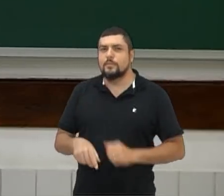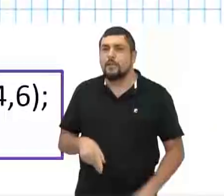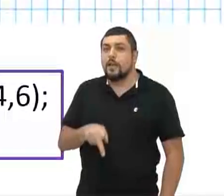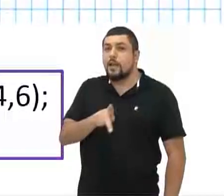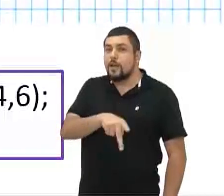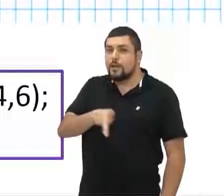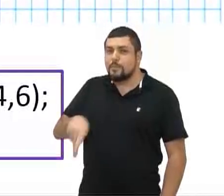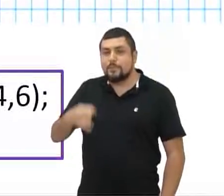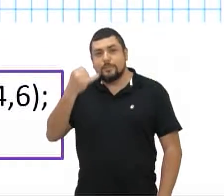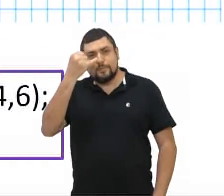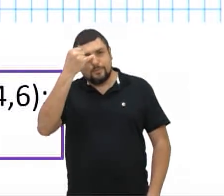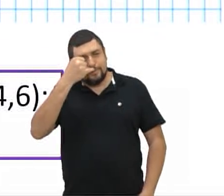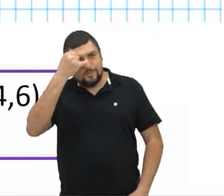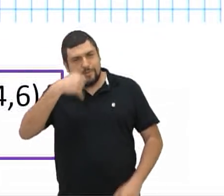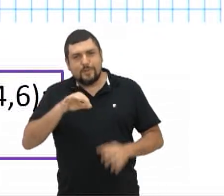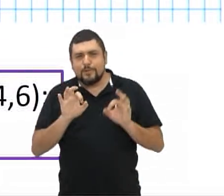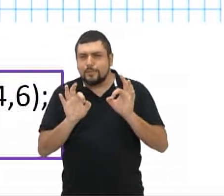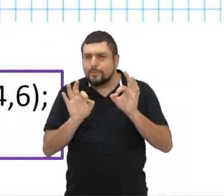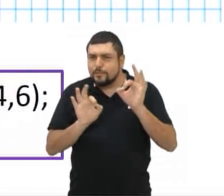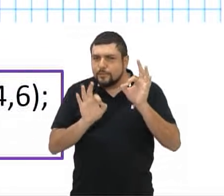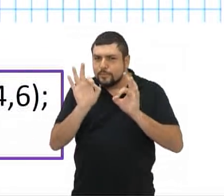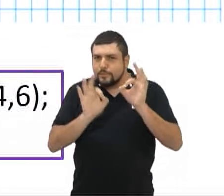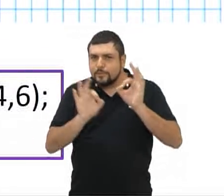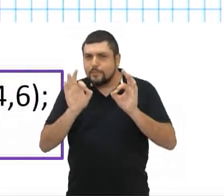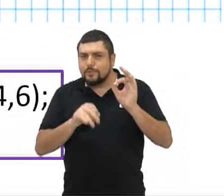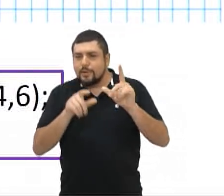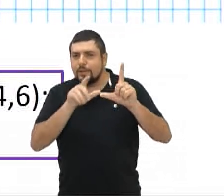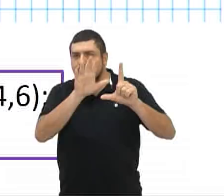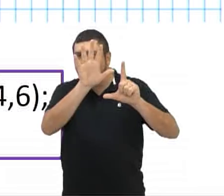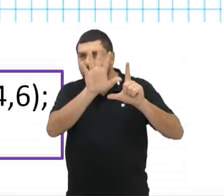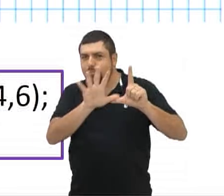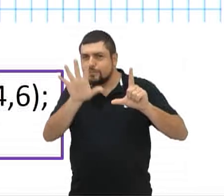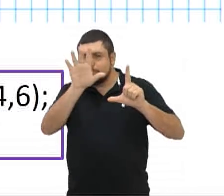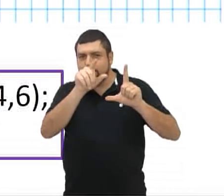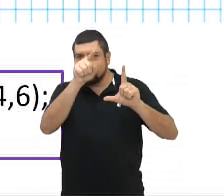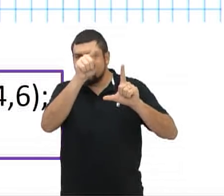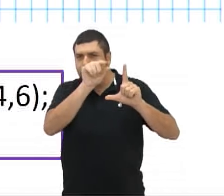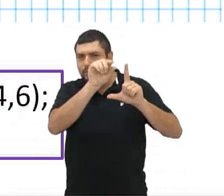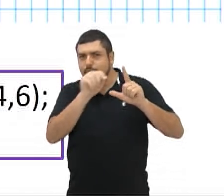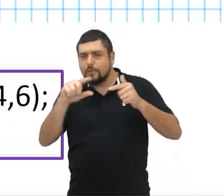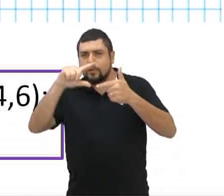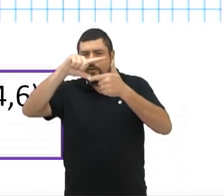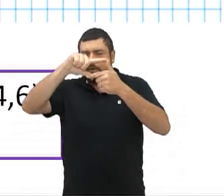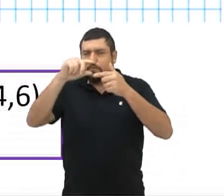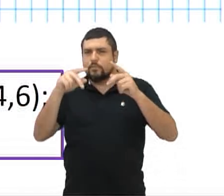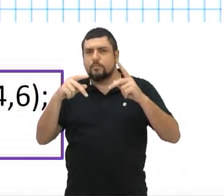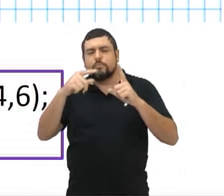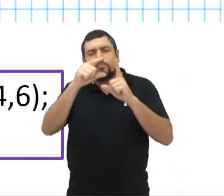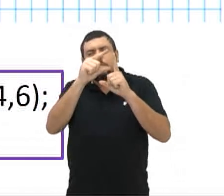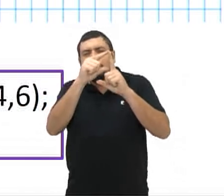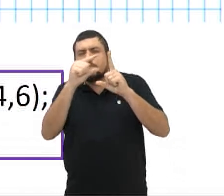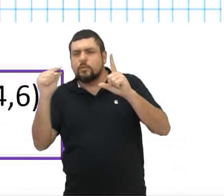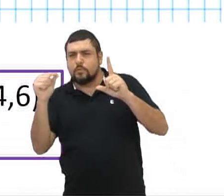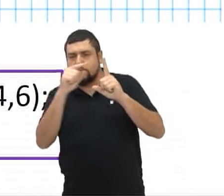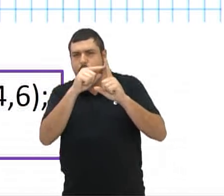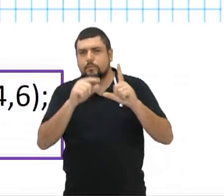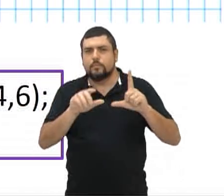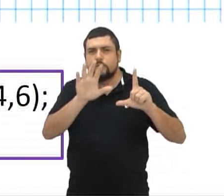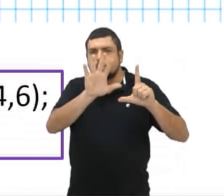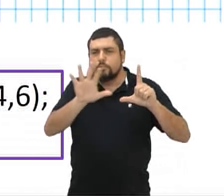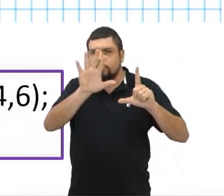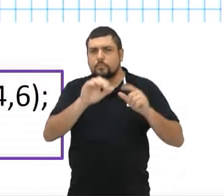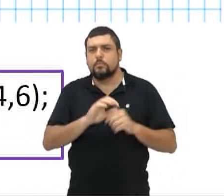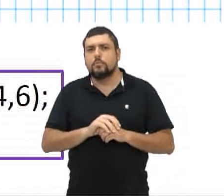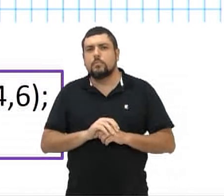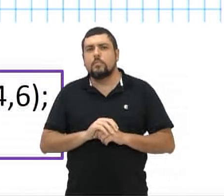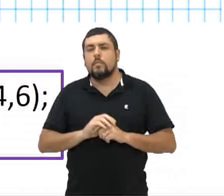professora Joana desenhou um polígono no primeiro quadrante do plano cartesiano. Em seguida, solicitou